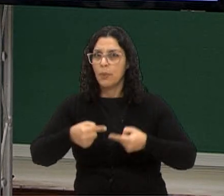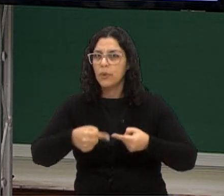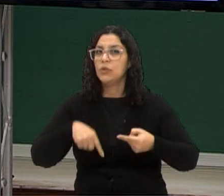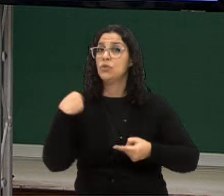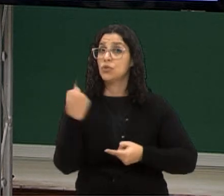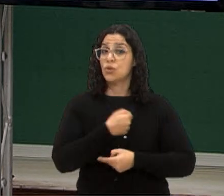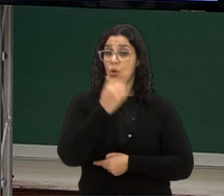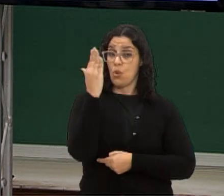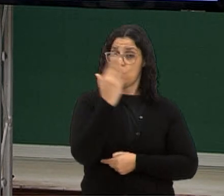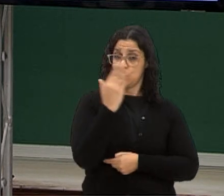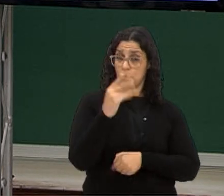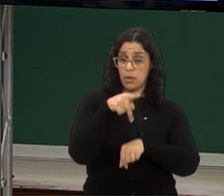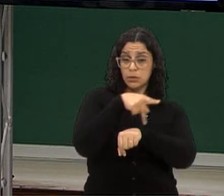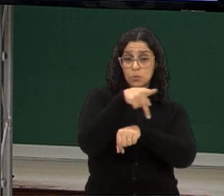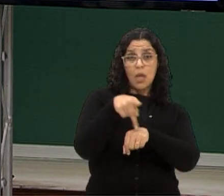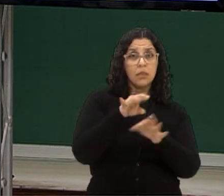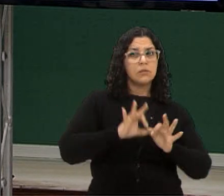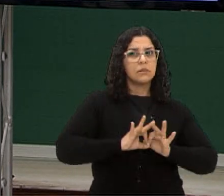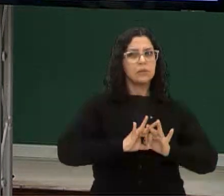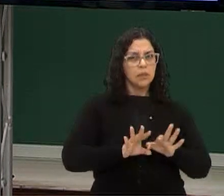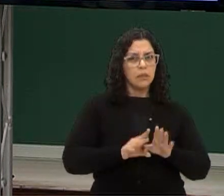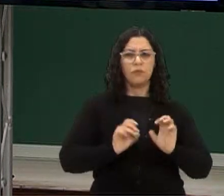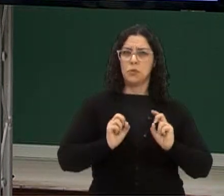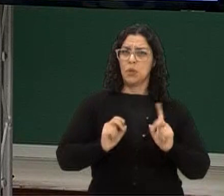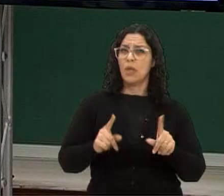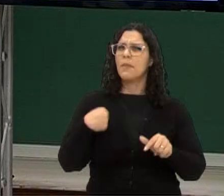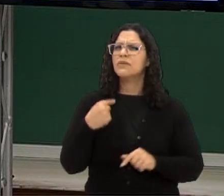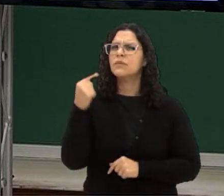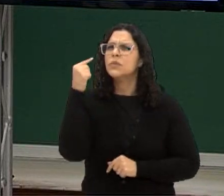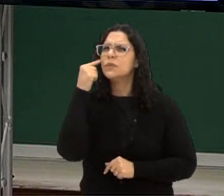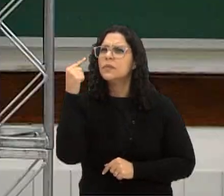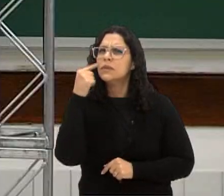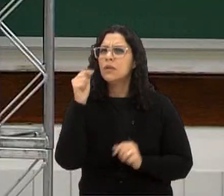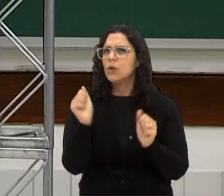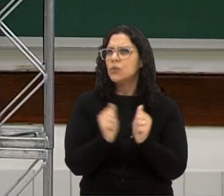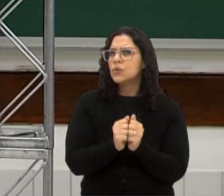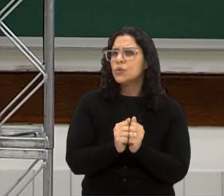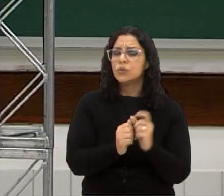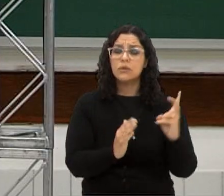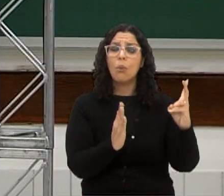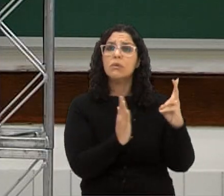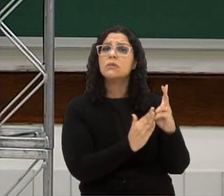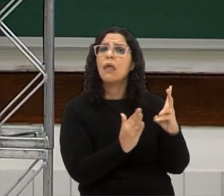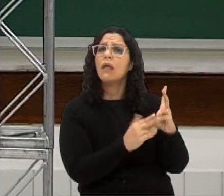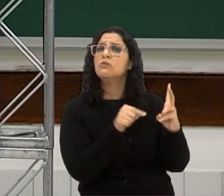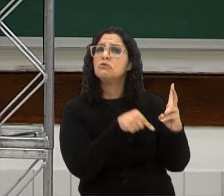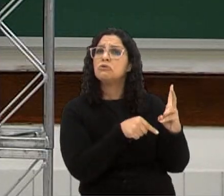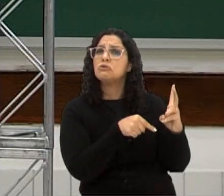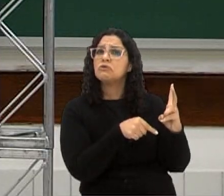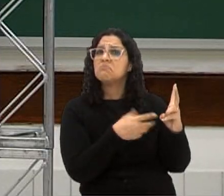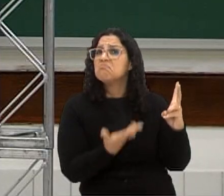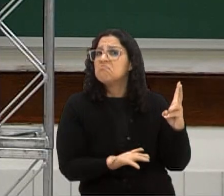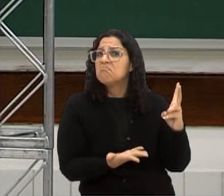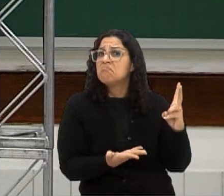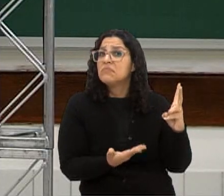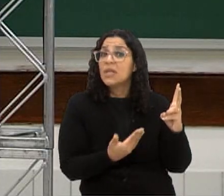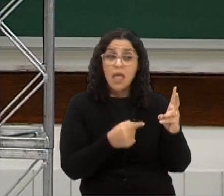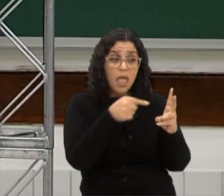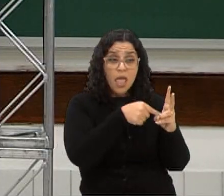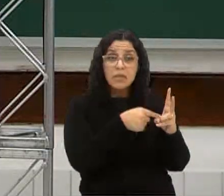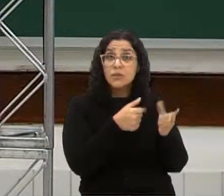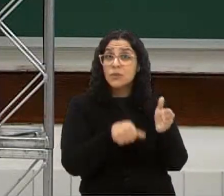do Brasil um país independente. Mas vamos pensar aqui. E os indígenas, os ameríndios, os